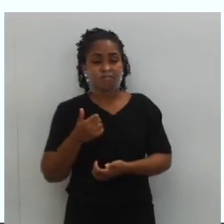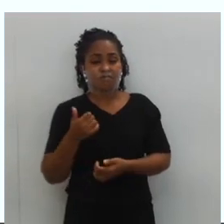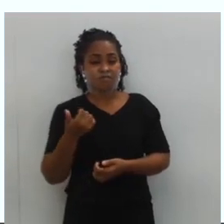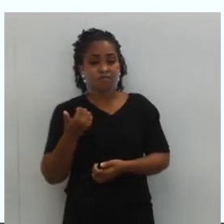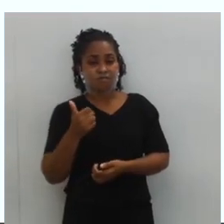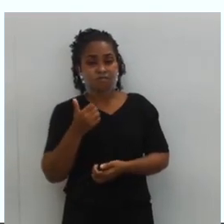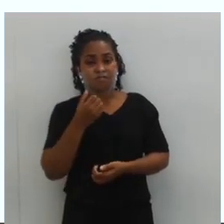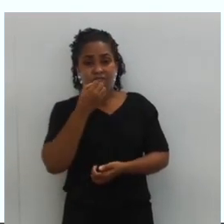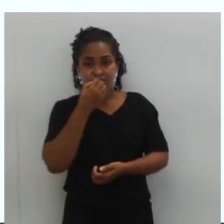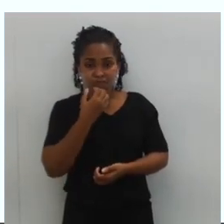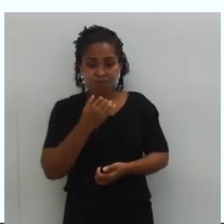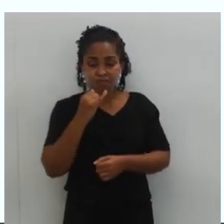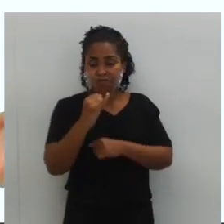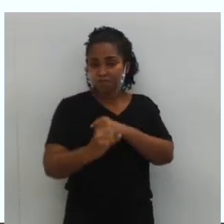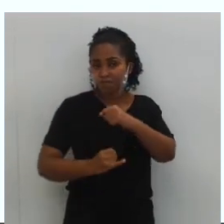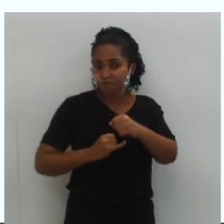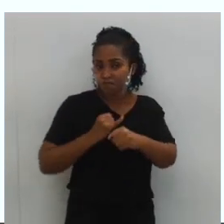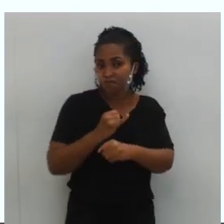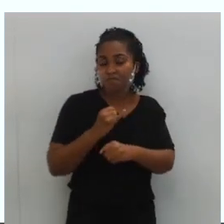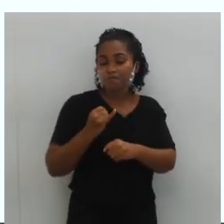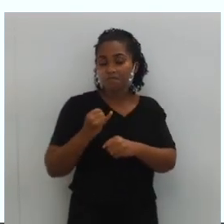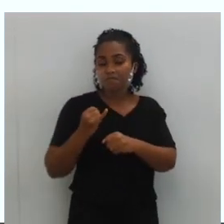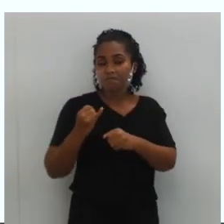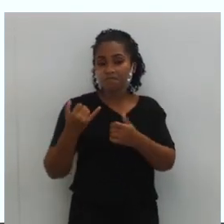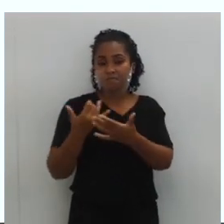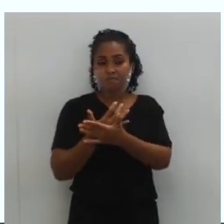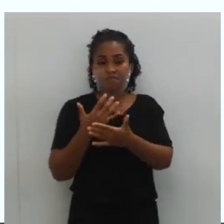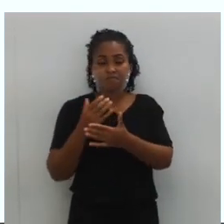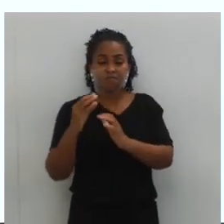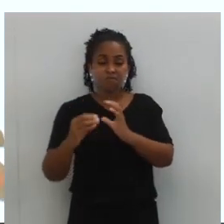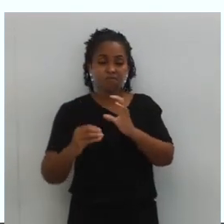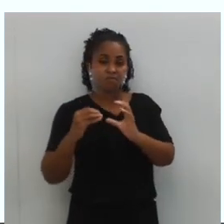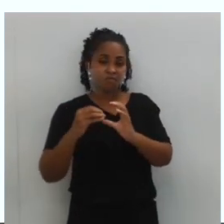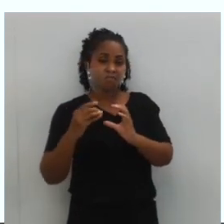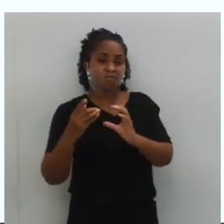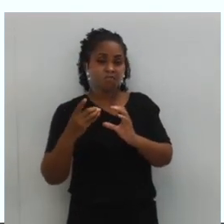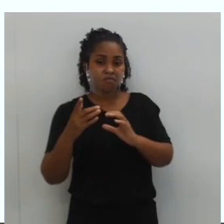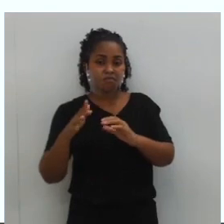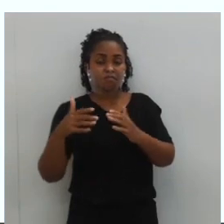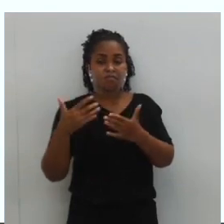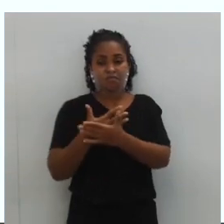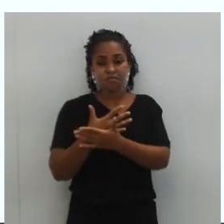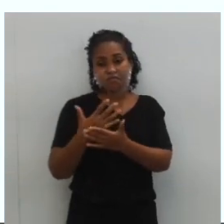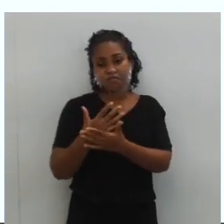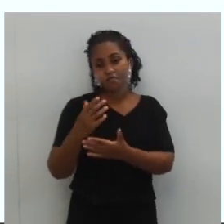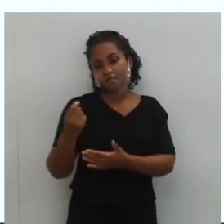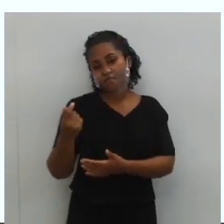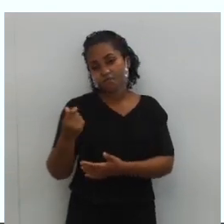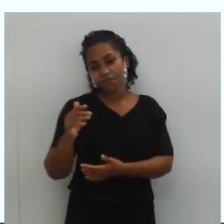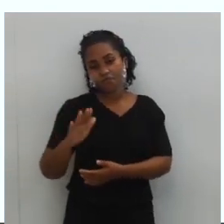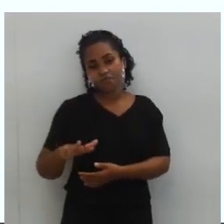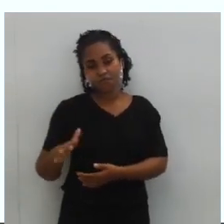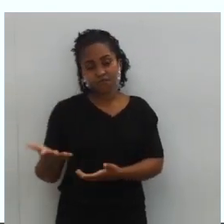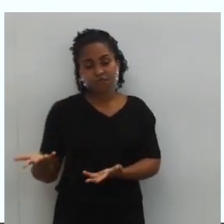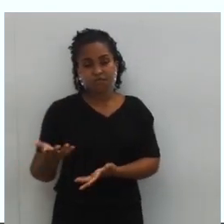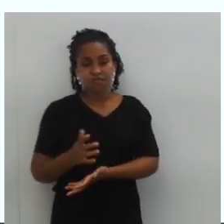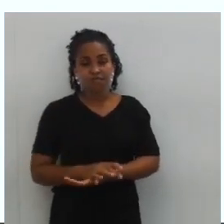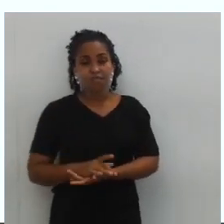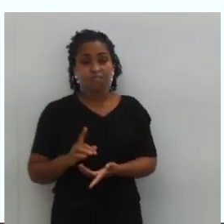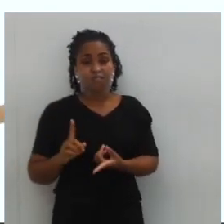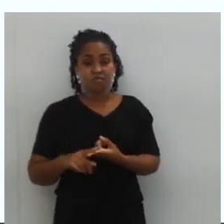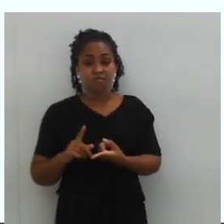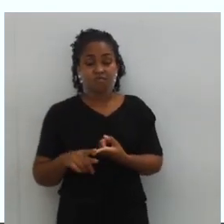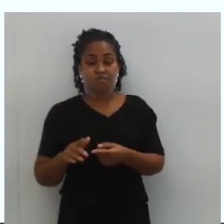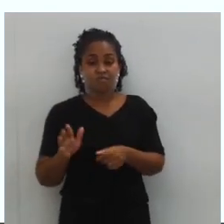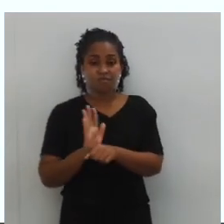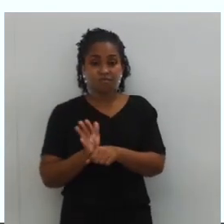que passavam num circuito comercial e depois passavam no cinema do parque com preço muito mais acessível. Além do cinema do